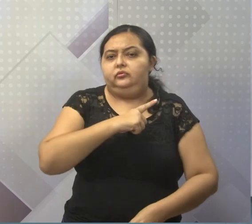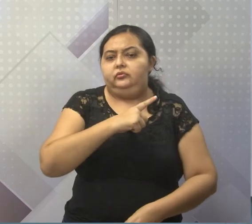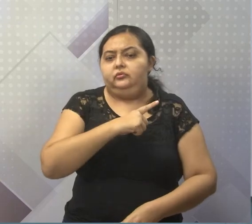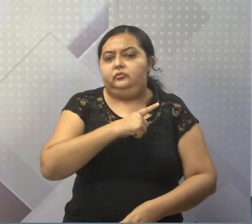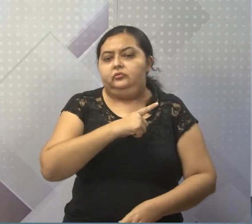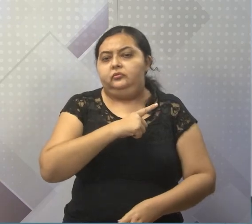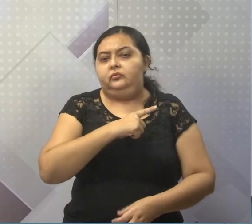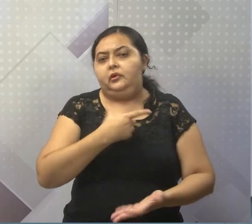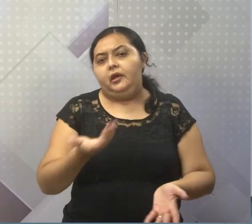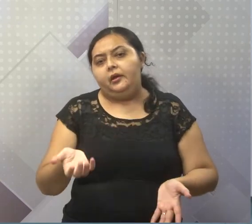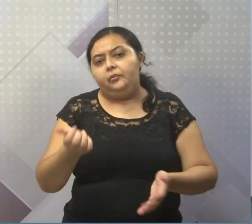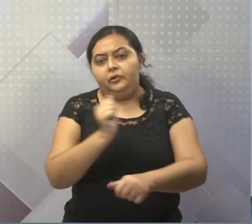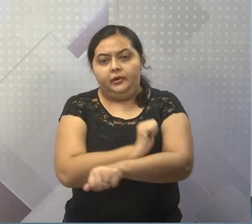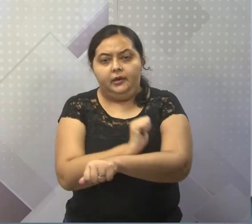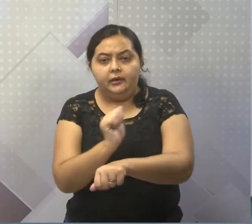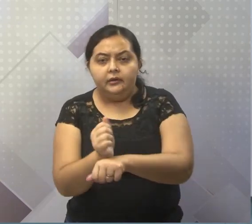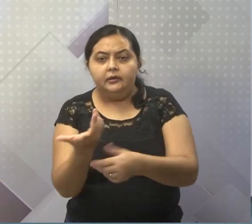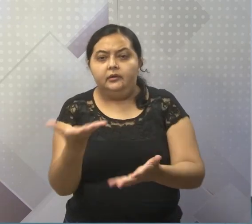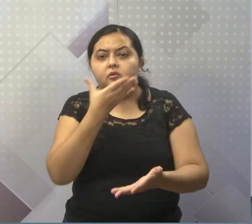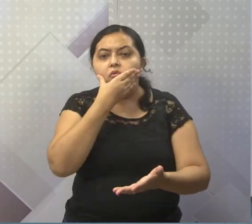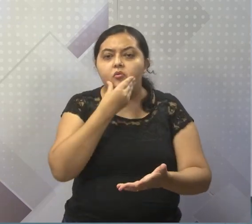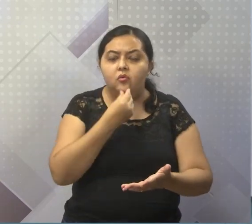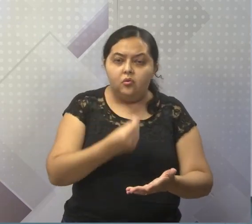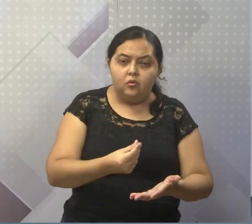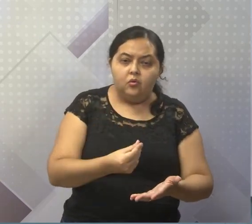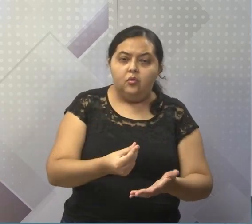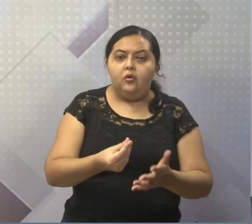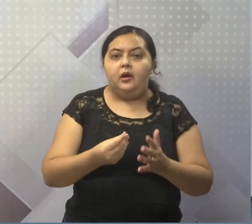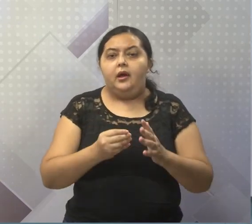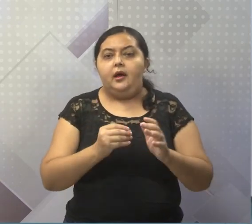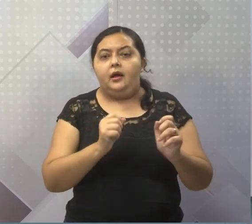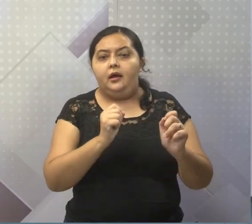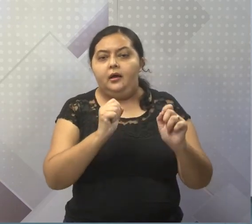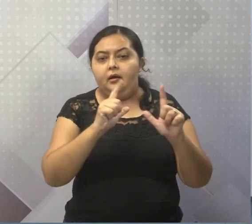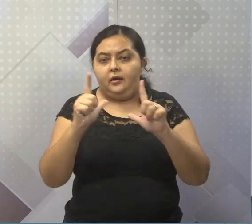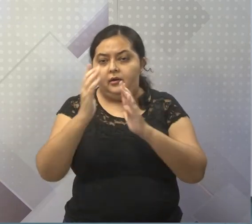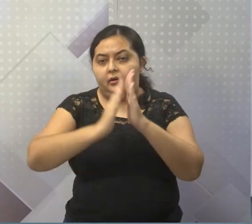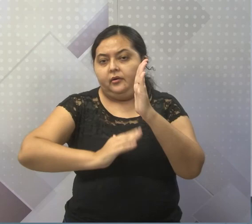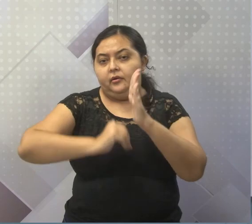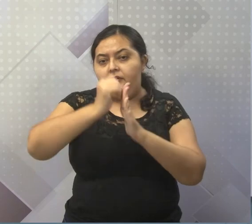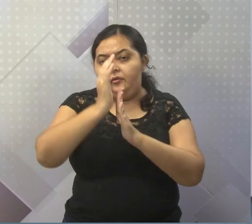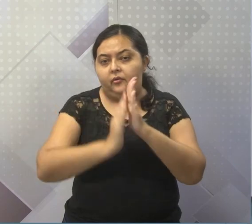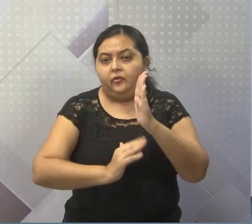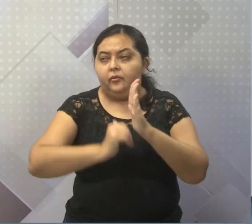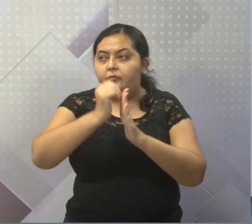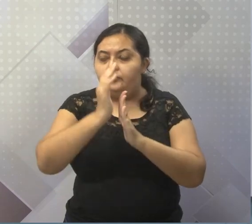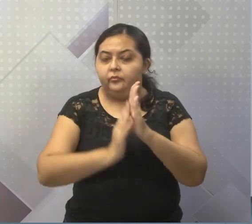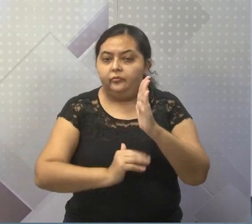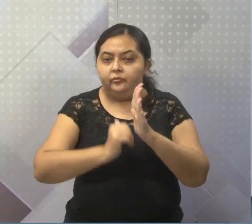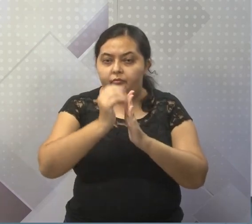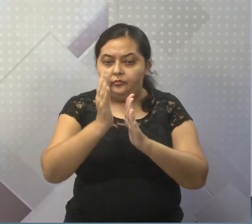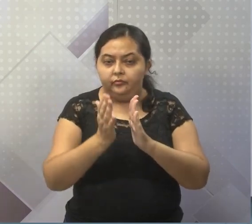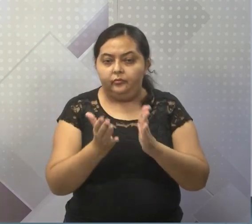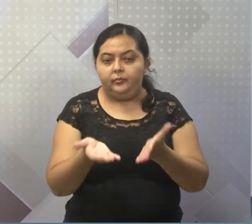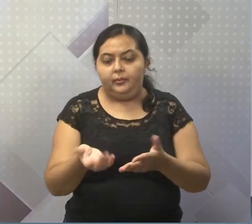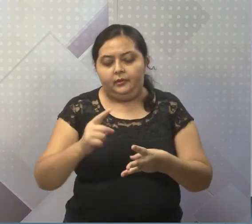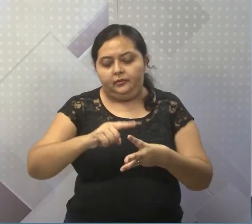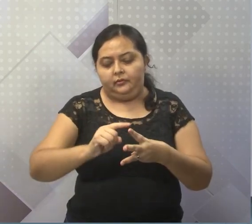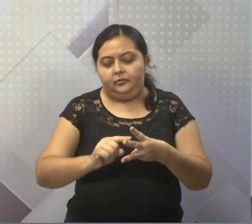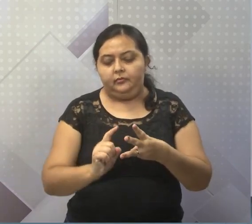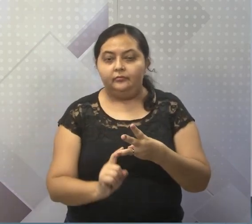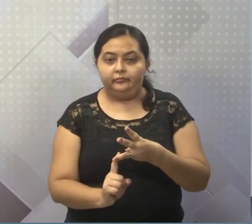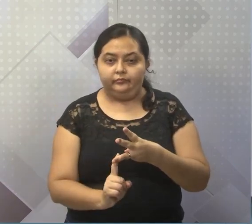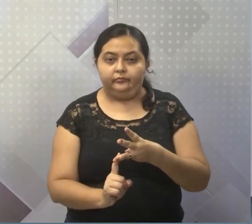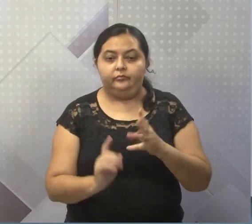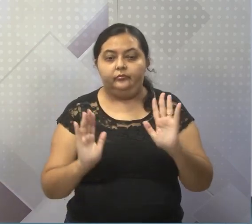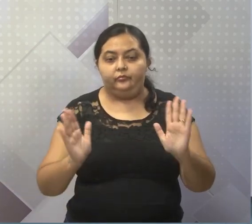muitas coisas pode trabalhar sobre os artistas vão trabalhar sobre as obras de arte em si pode trabalhar também nesses três tempos né